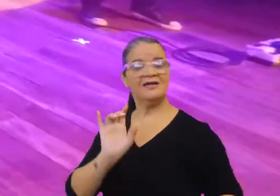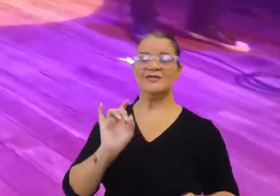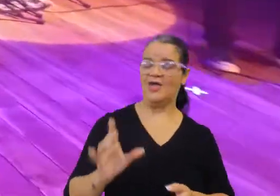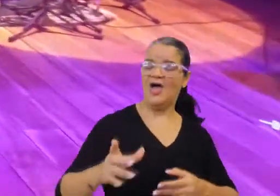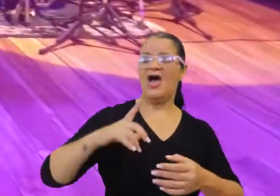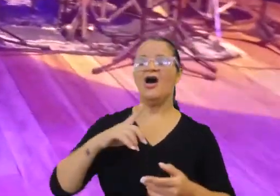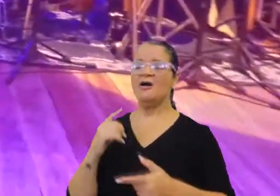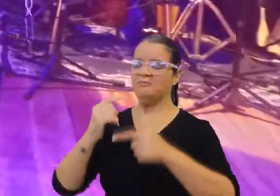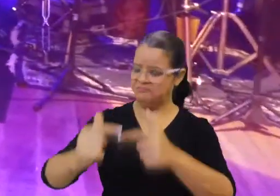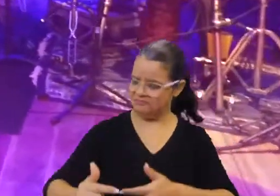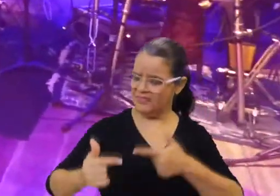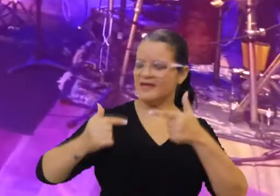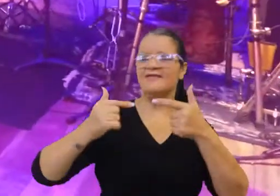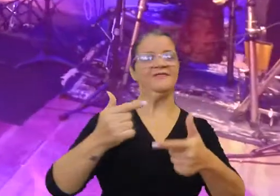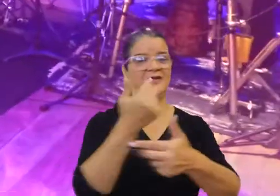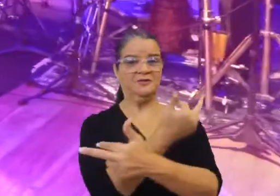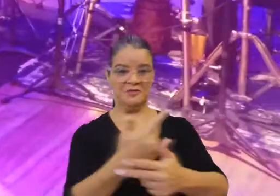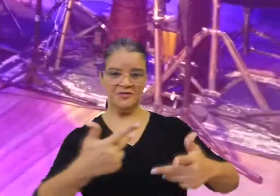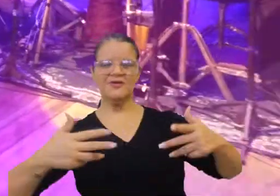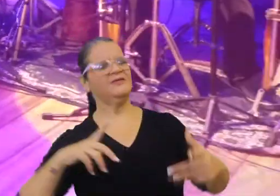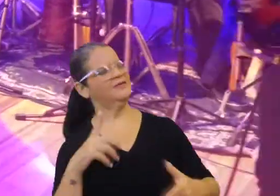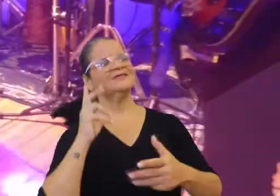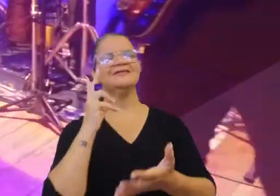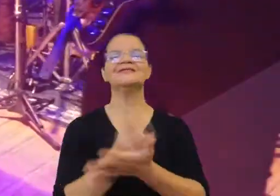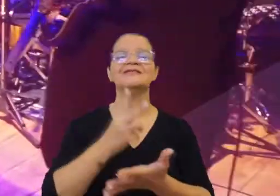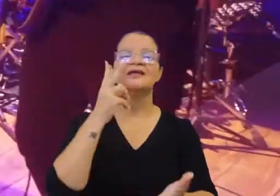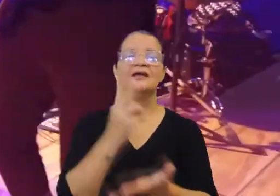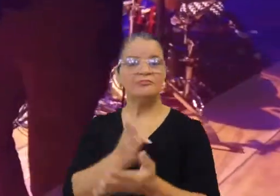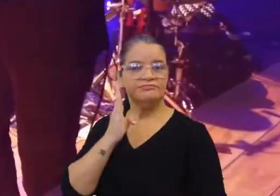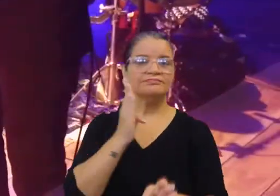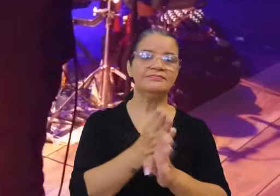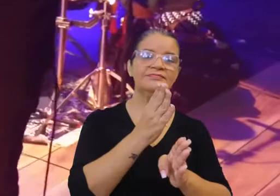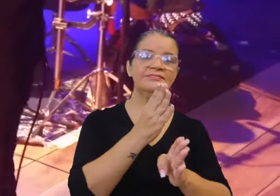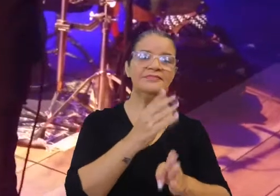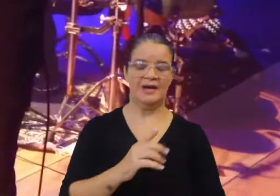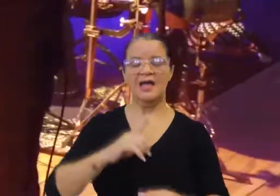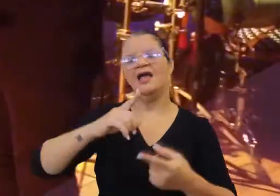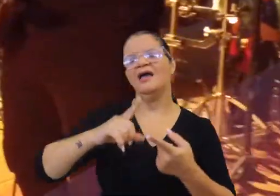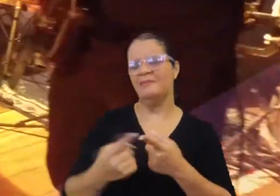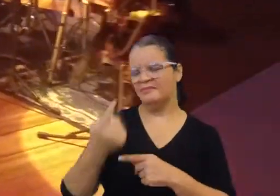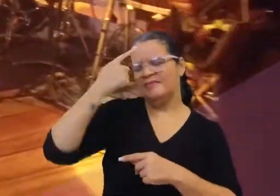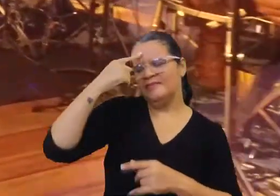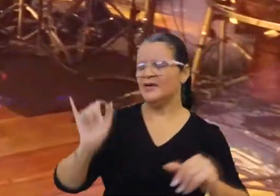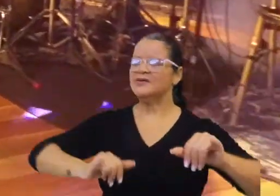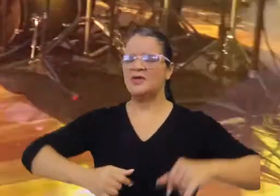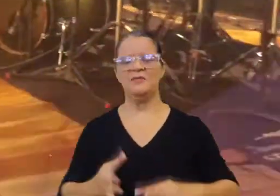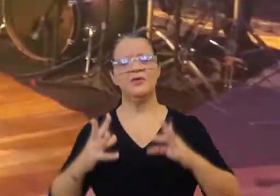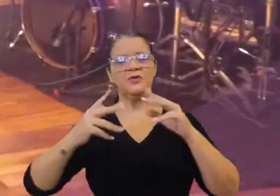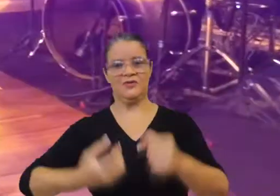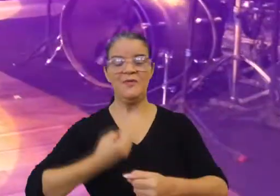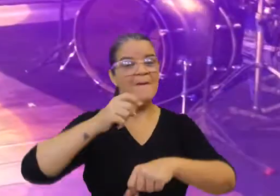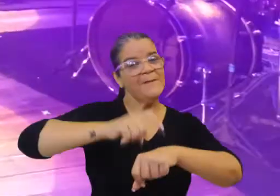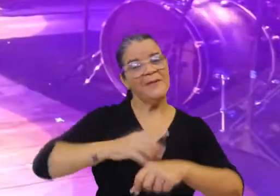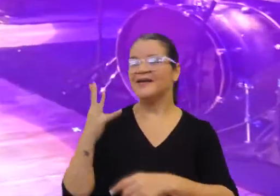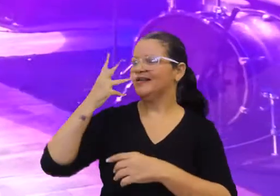ponte, suba a escada, pra descobrir que sempre está. Me torturo e pensar tudo o que vivemos daqueles